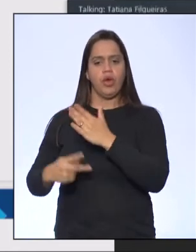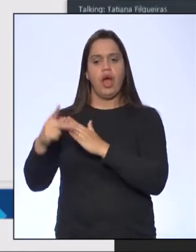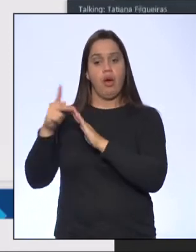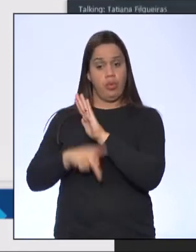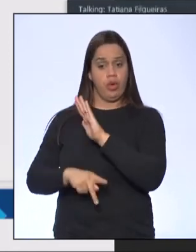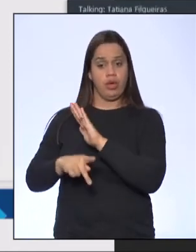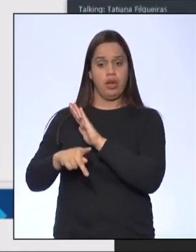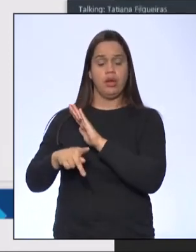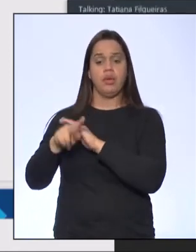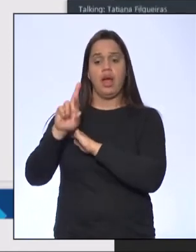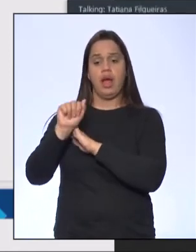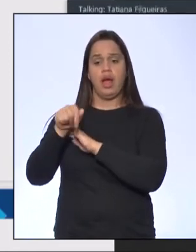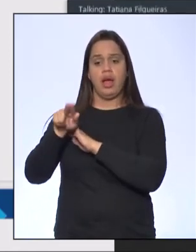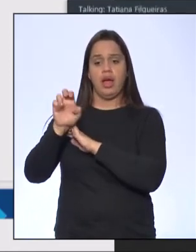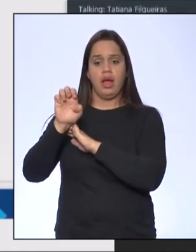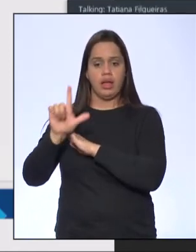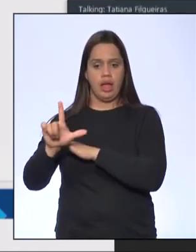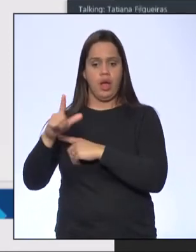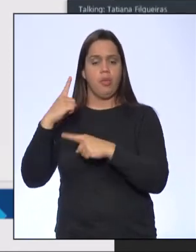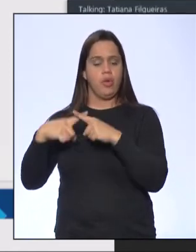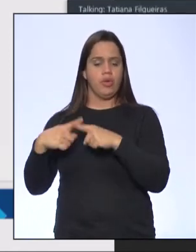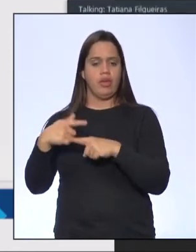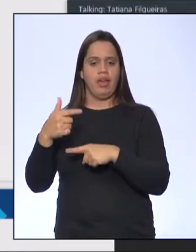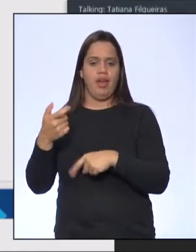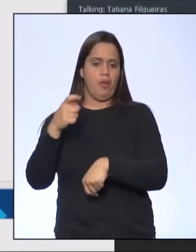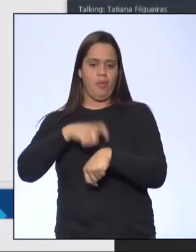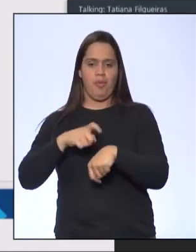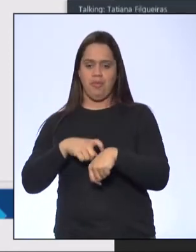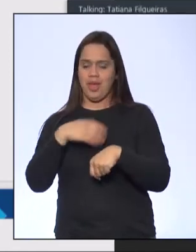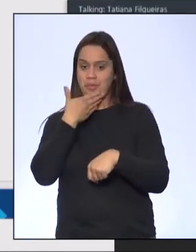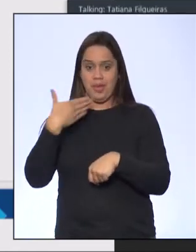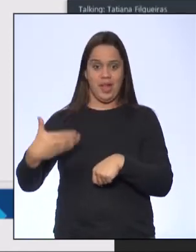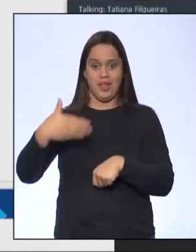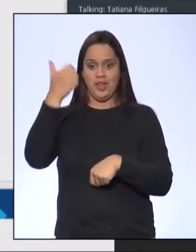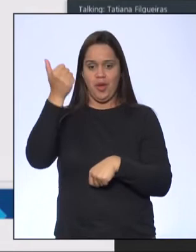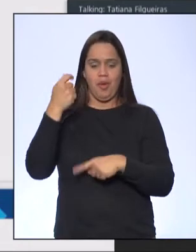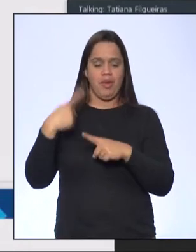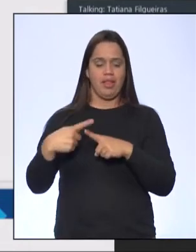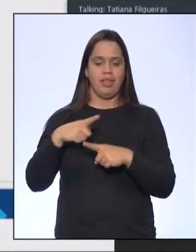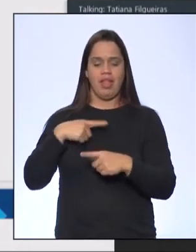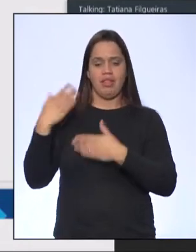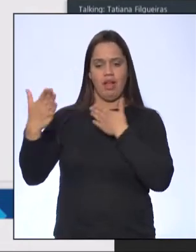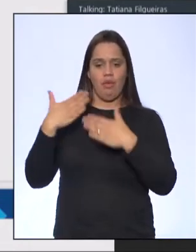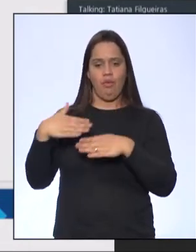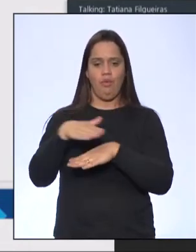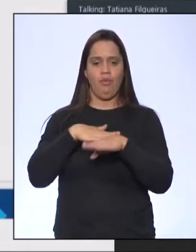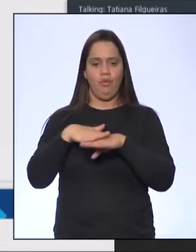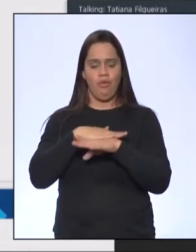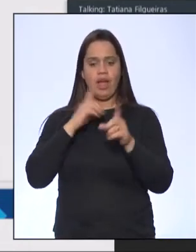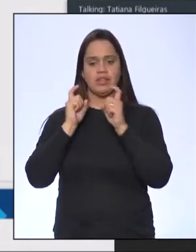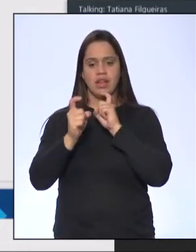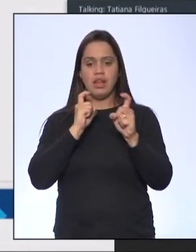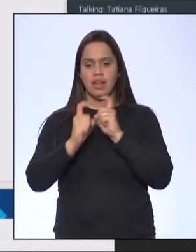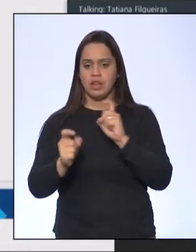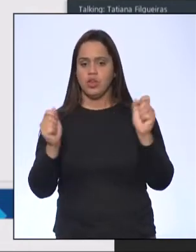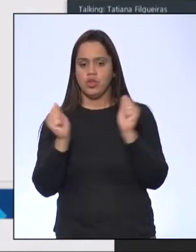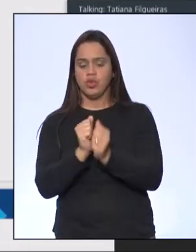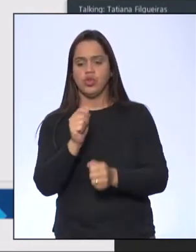não teria um momento mais ideal para que esse bate-papo, essa conversa, essa reunião dos